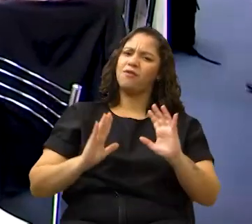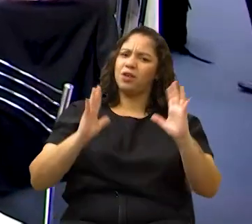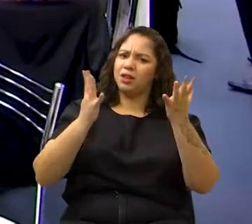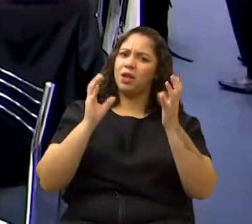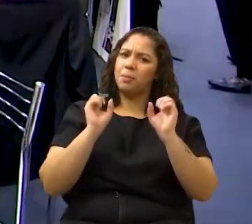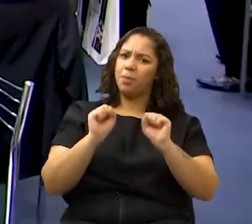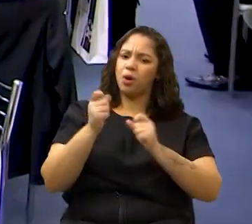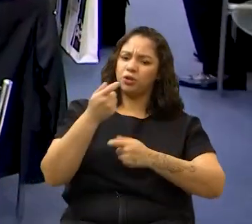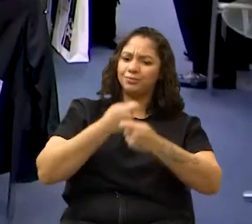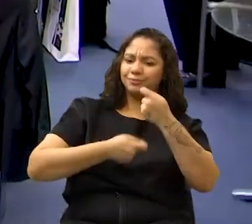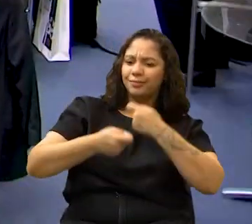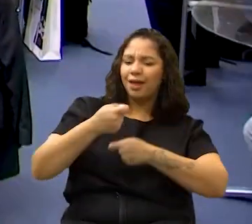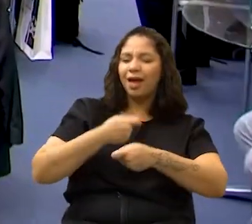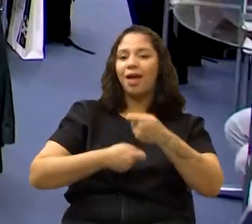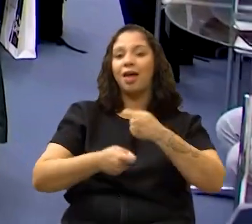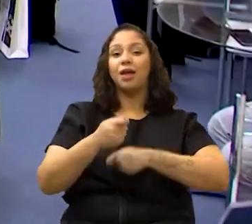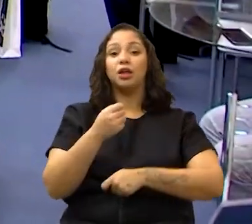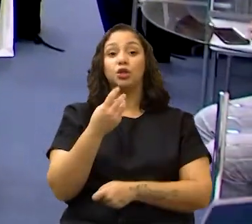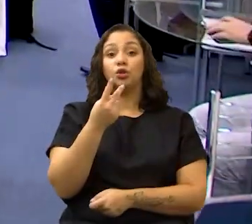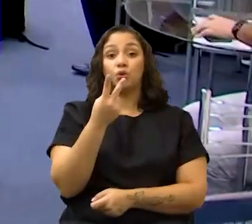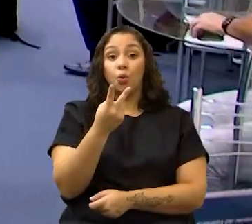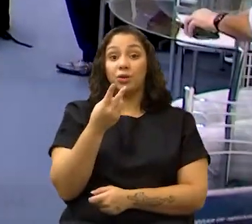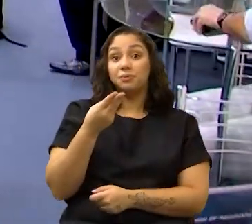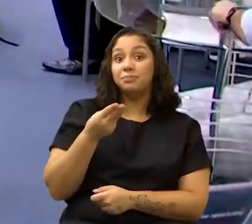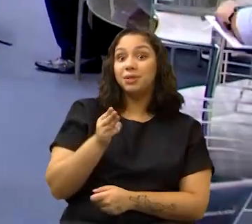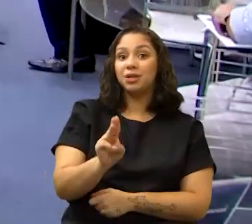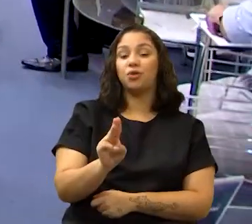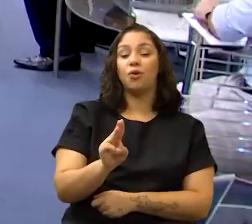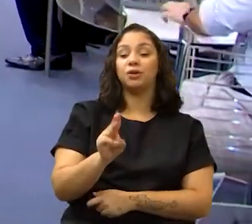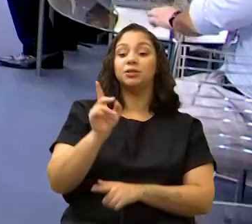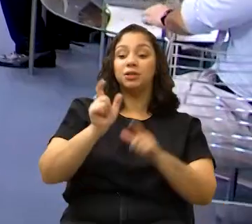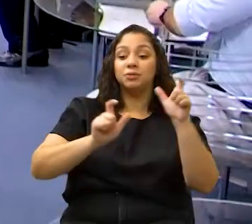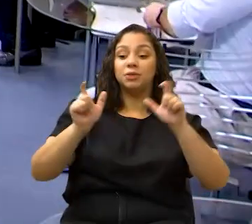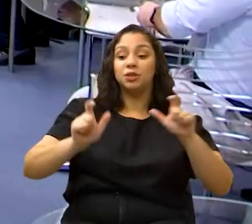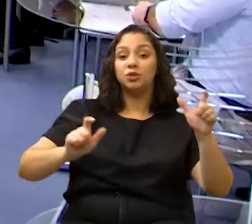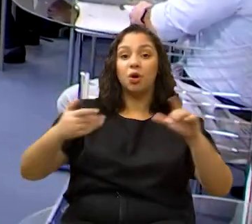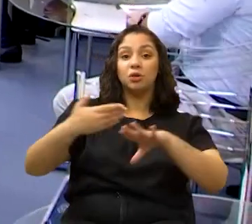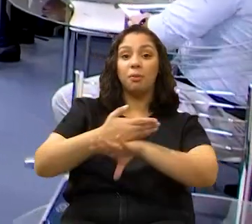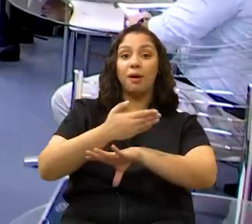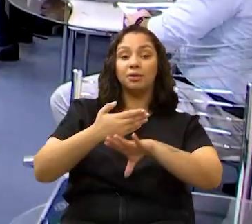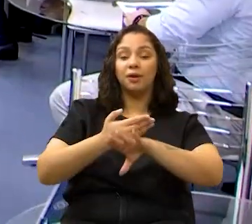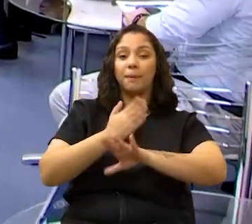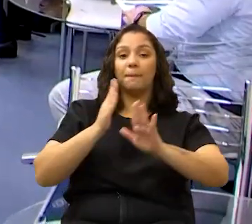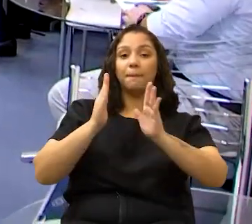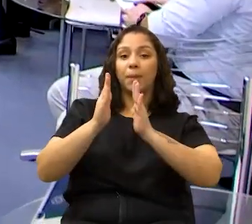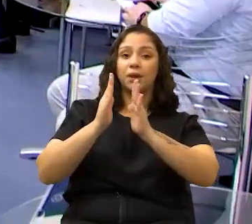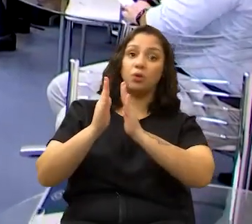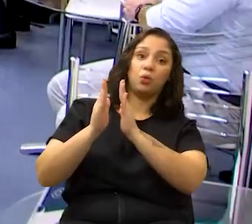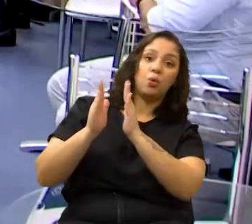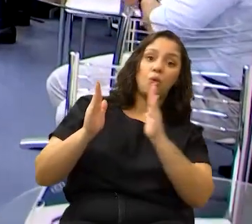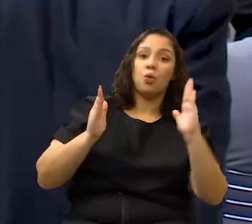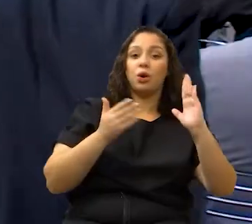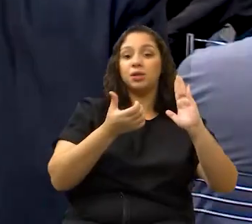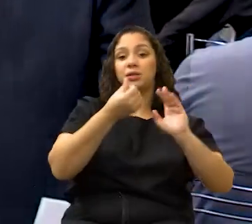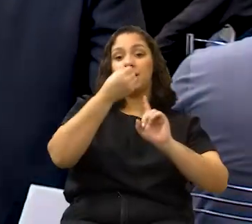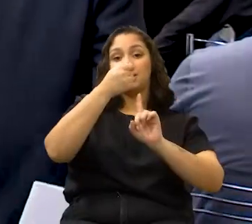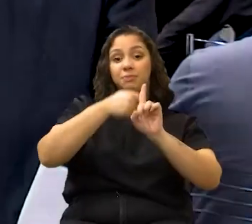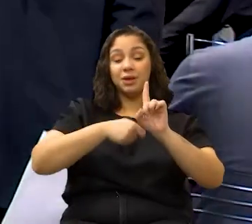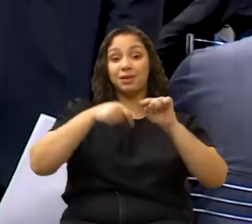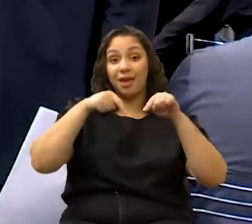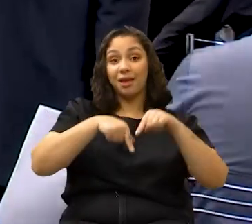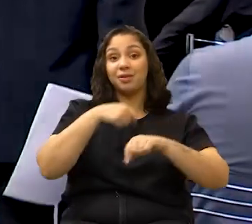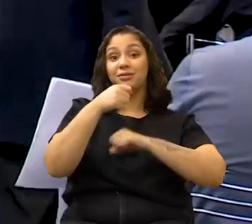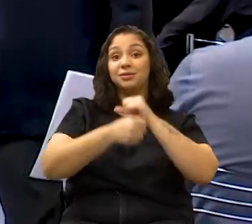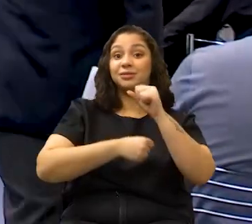gerar negócios em torno de 2 milhões entre os participantes, em um período de até 6 meses. Esse ano,